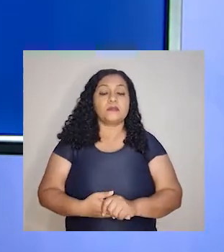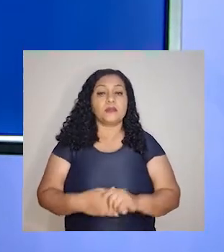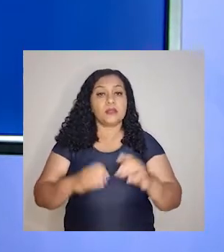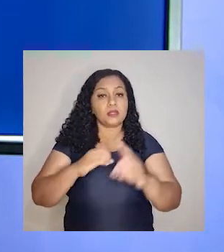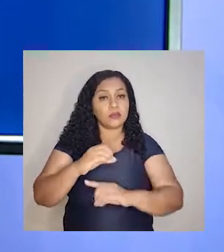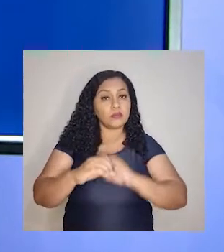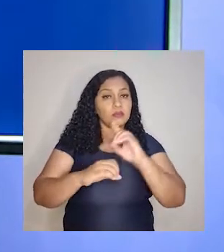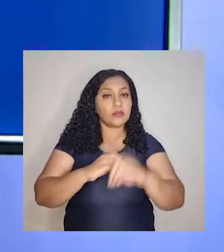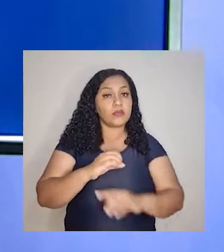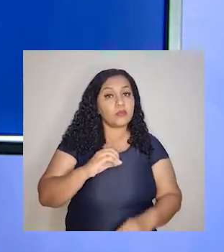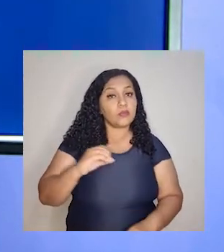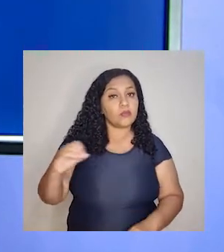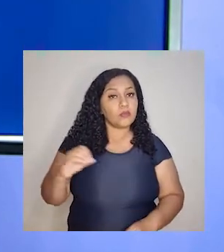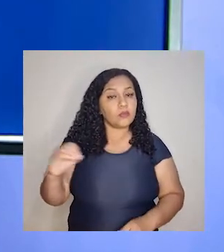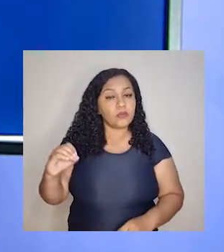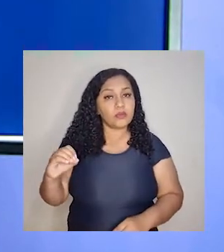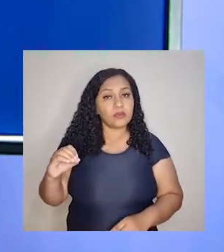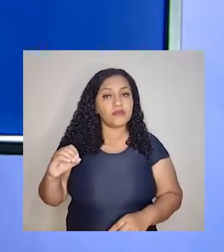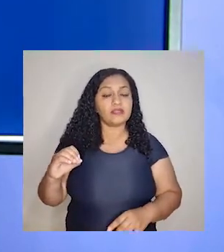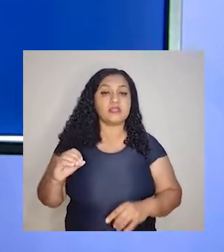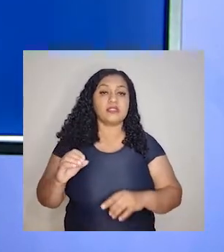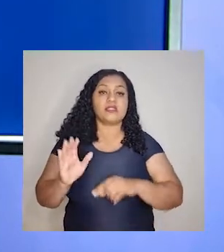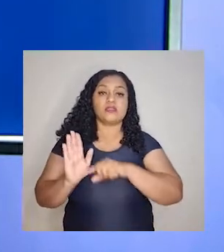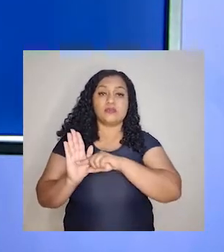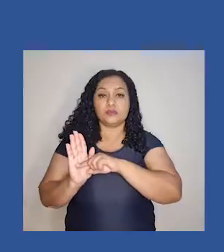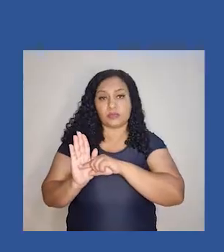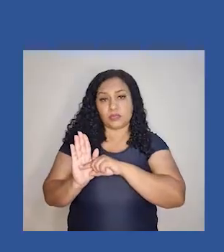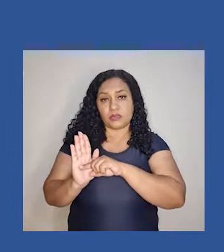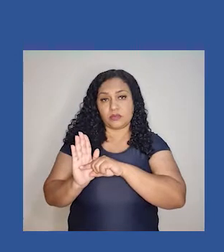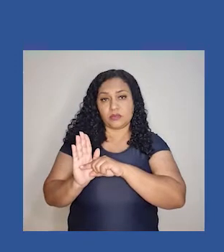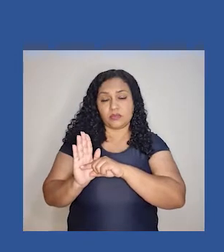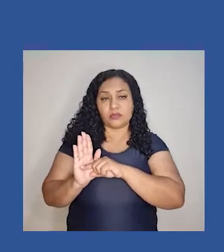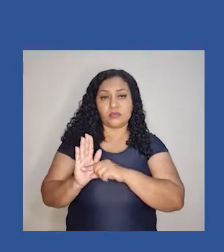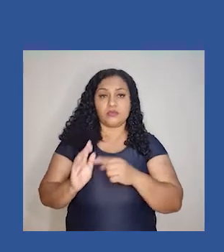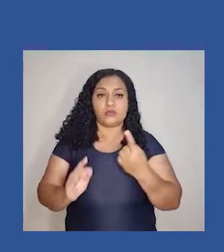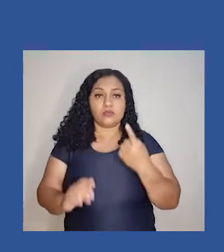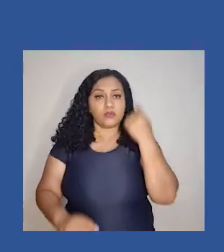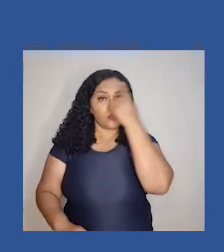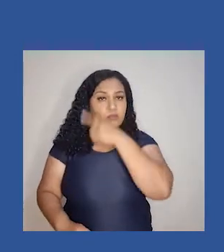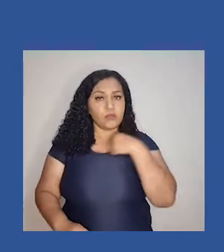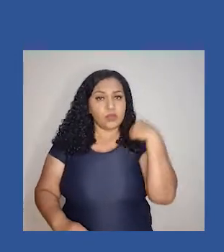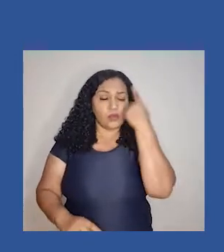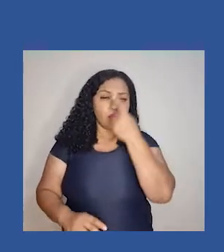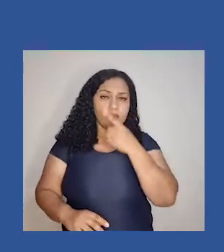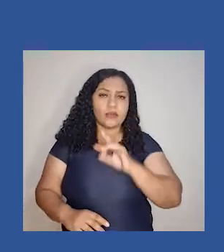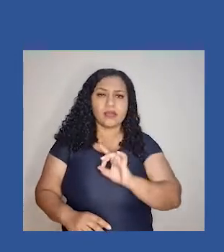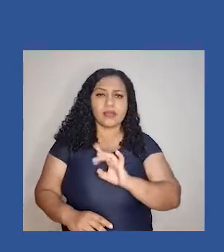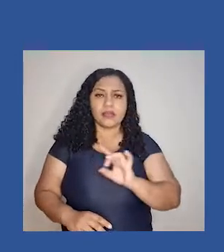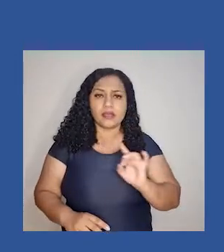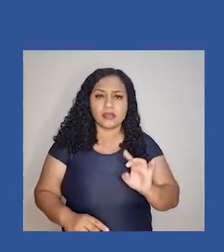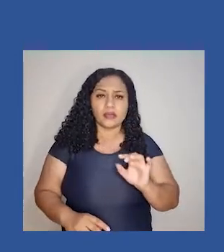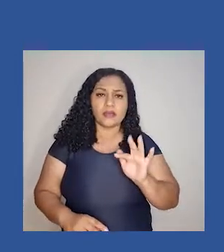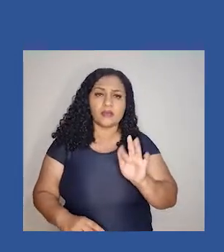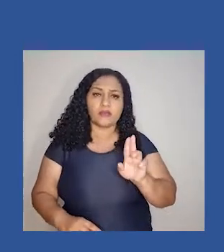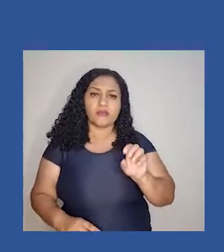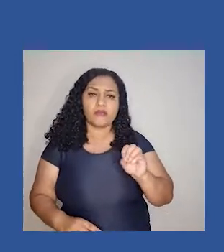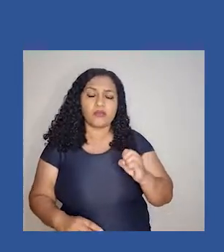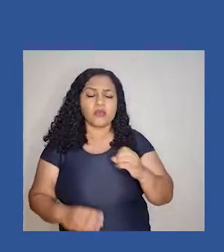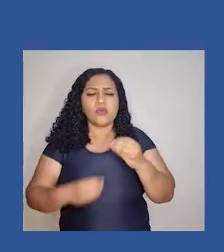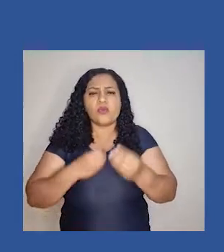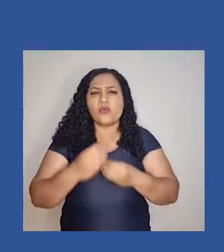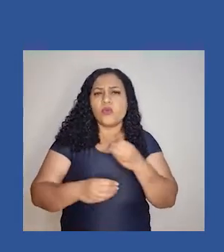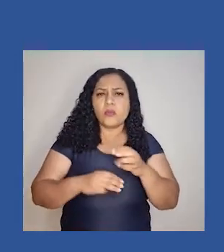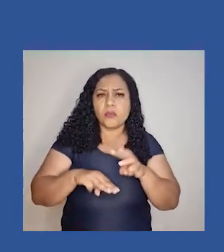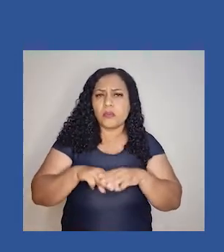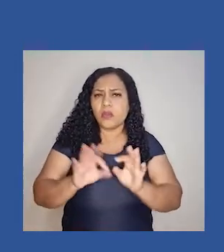hora meridiano de groene este para Oeste eu faço o que eu diminui de uma em uma hora